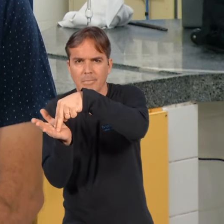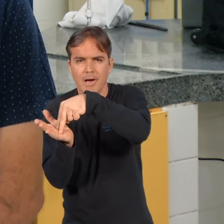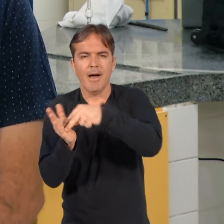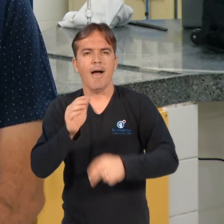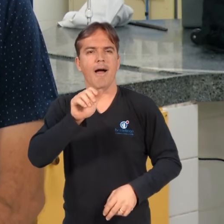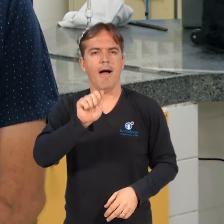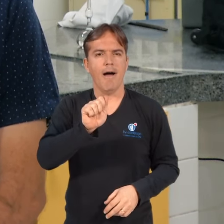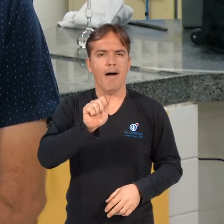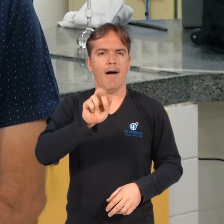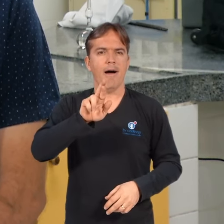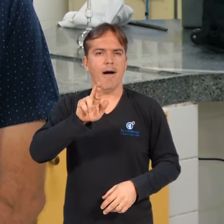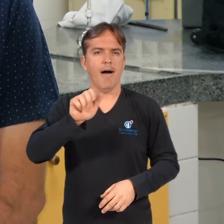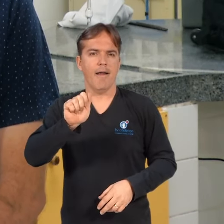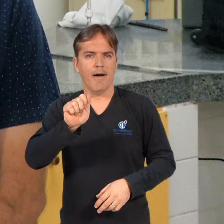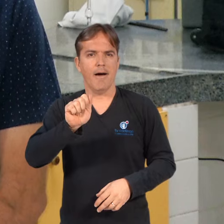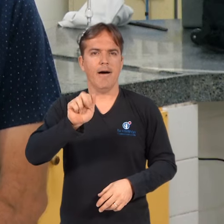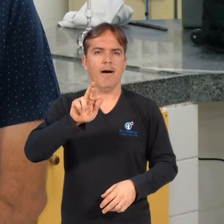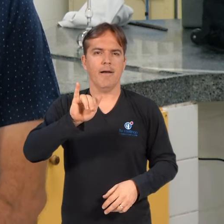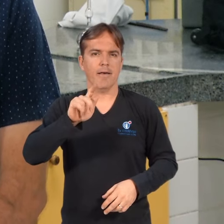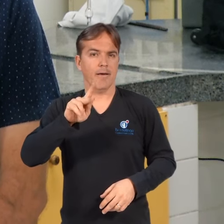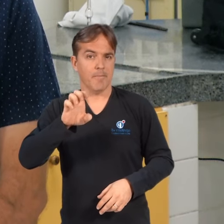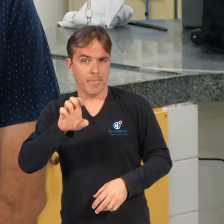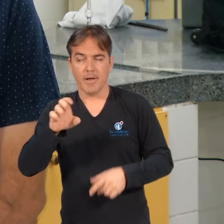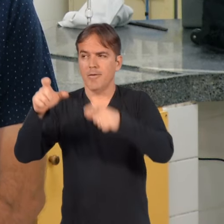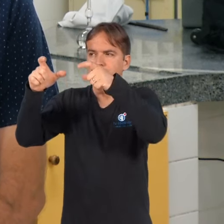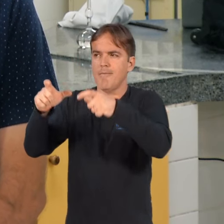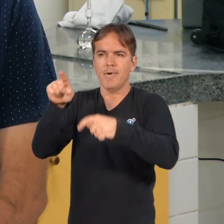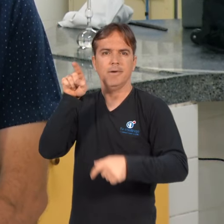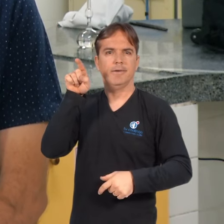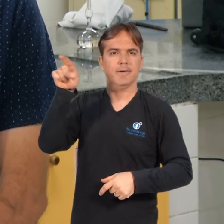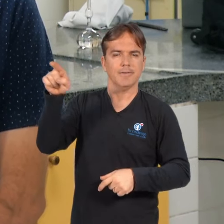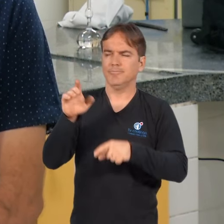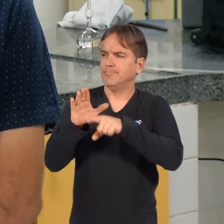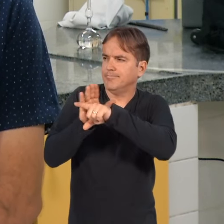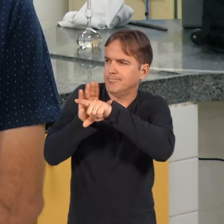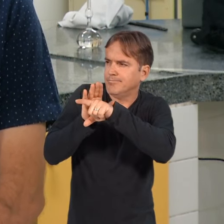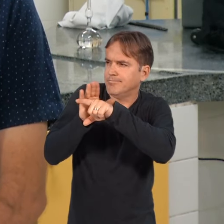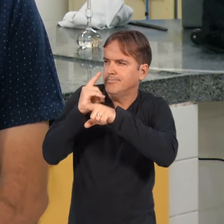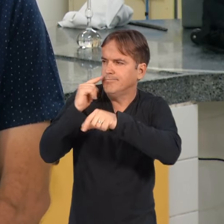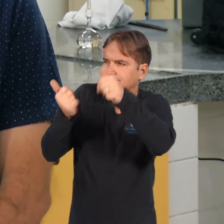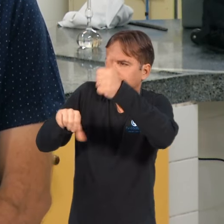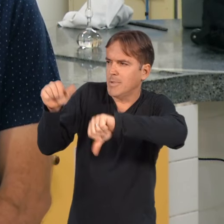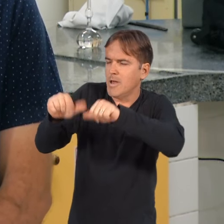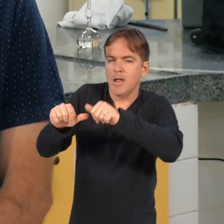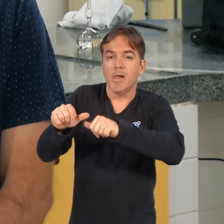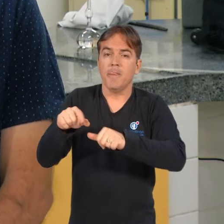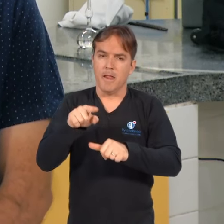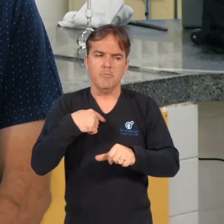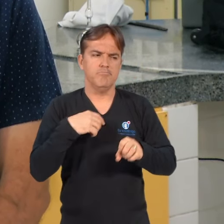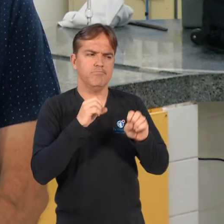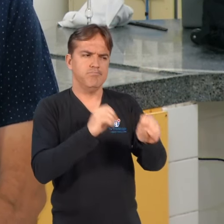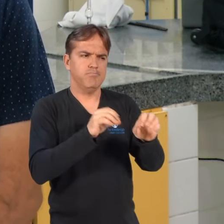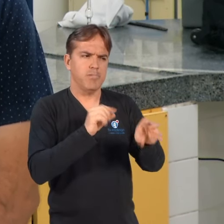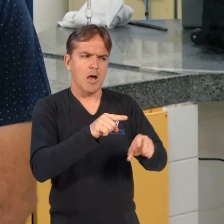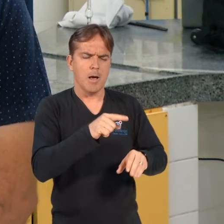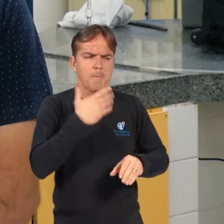E de lá para cá, eu junto com alguns alunos, assim, sempre nas minhas disciplinas, tenho lançado como desafio a ideia de melhorar